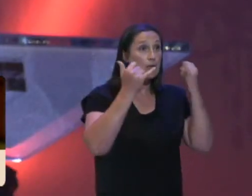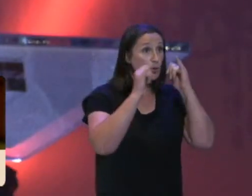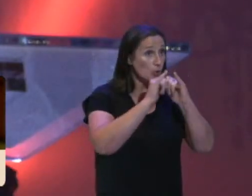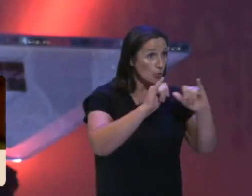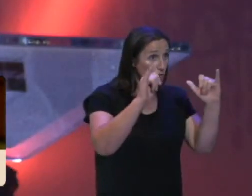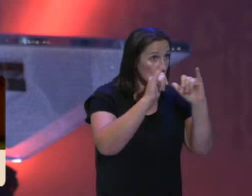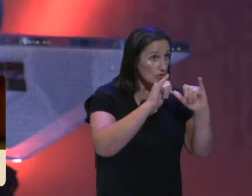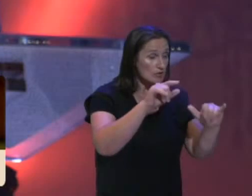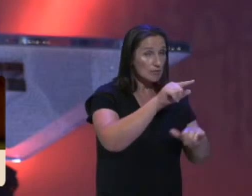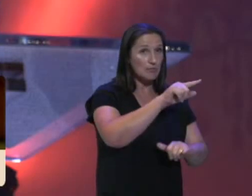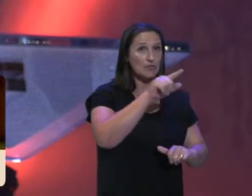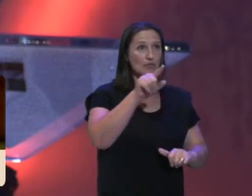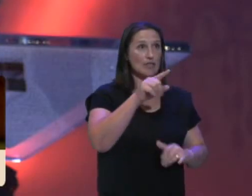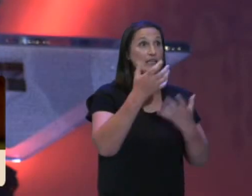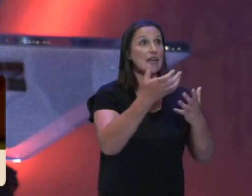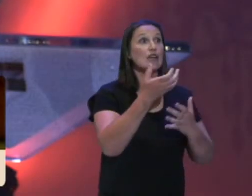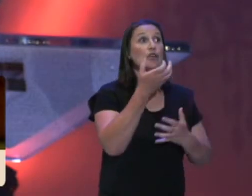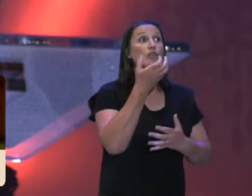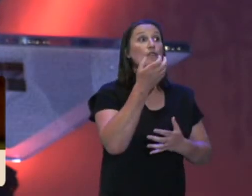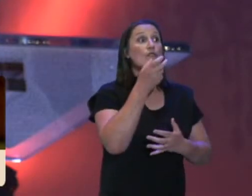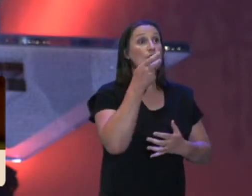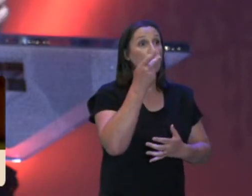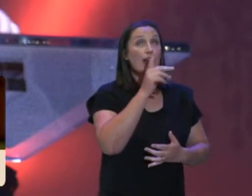que Deus é bom.